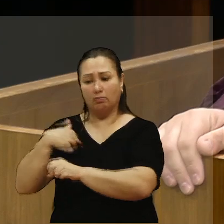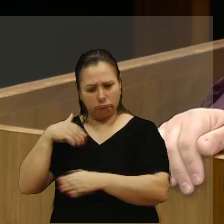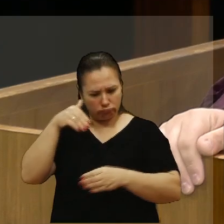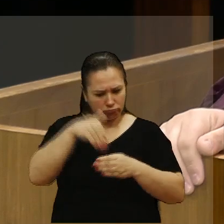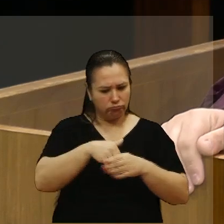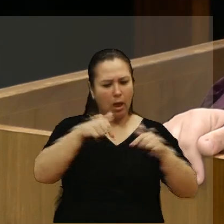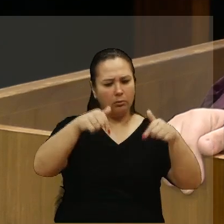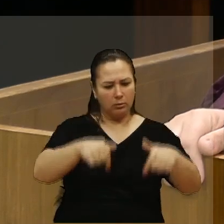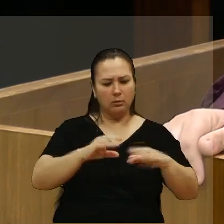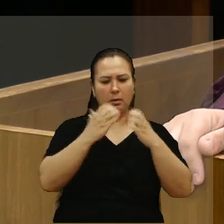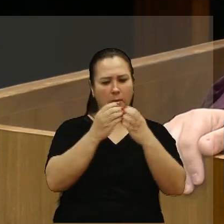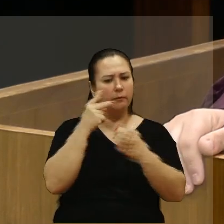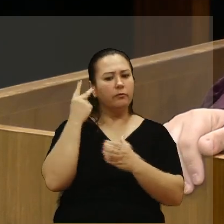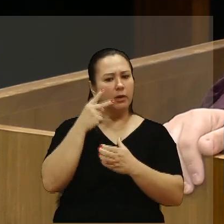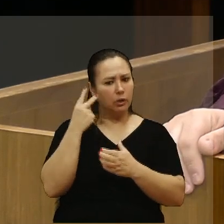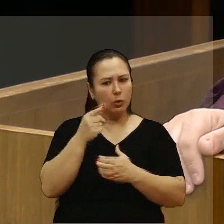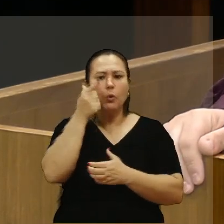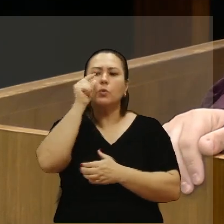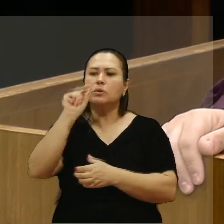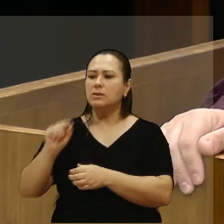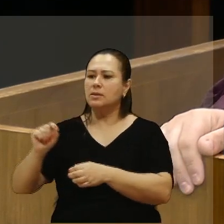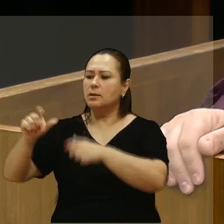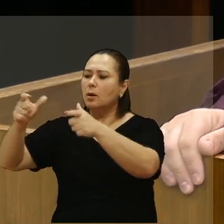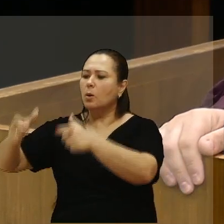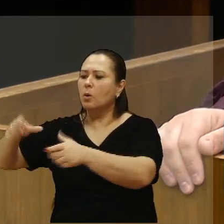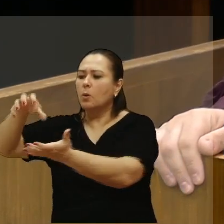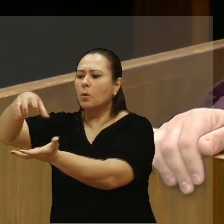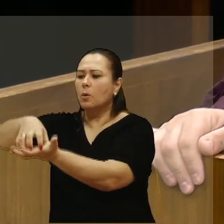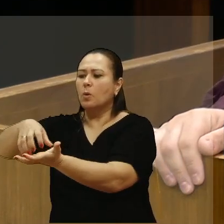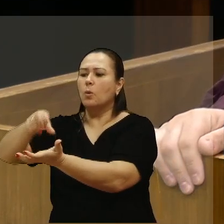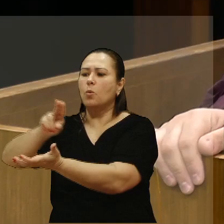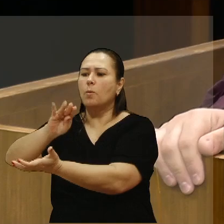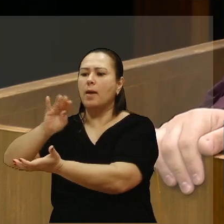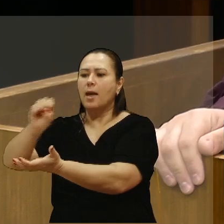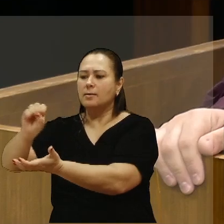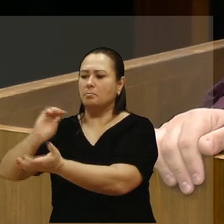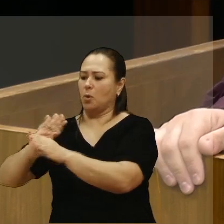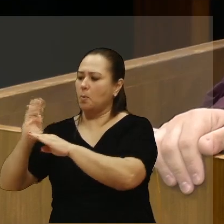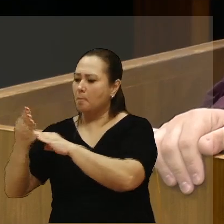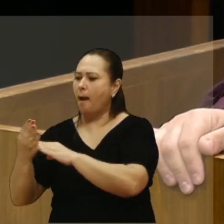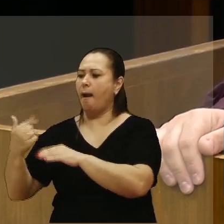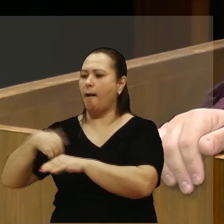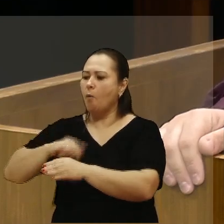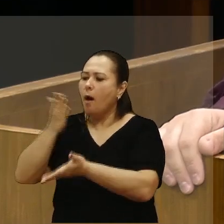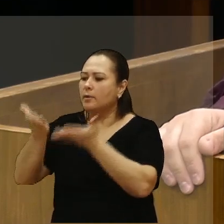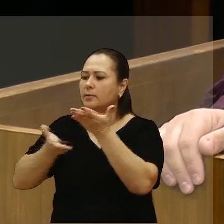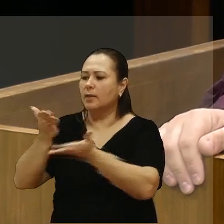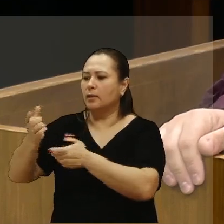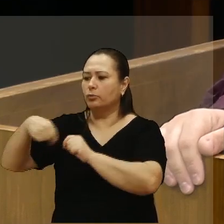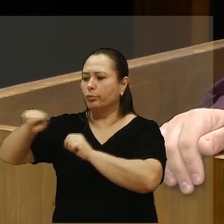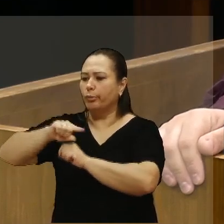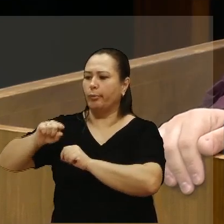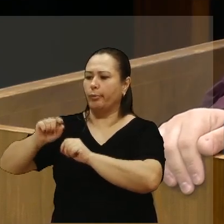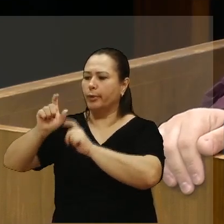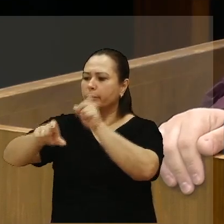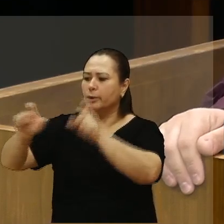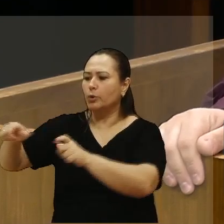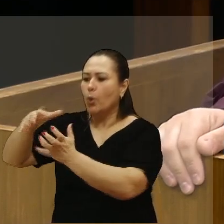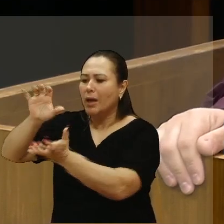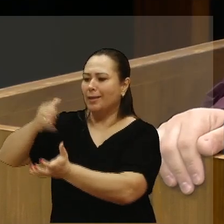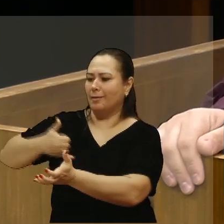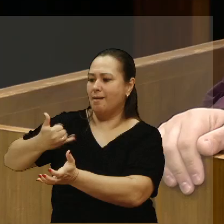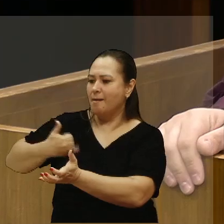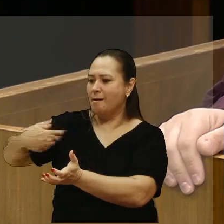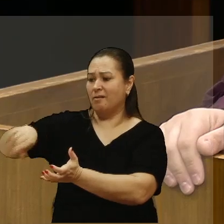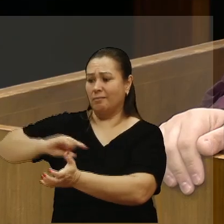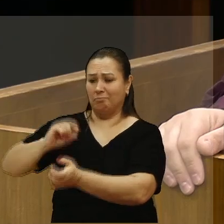ocupar essa tribuna, que eu consegui um posto de saúde para o meu bairro, que atende a população vulnerável, de idosa, né? Enquanto